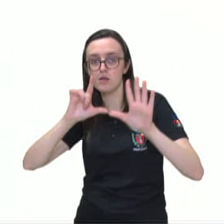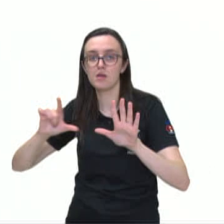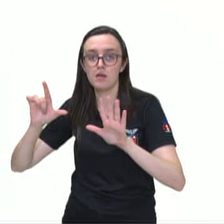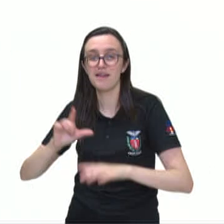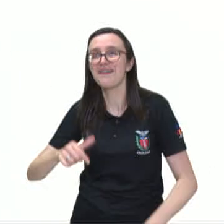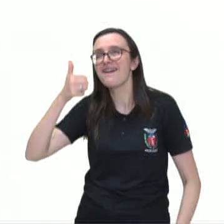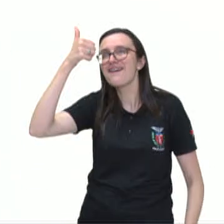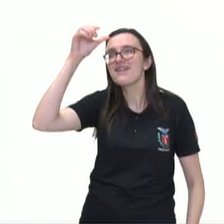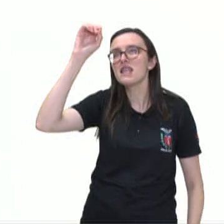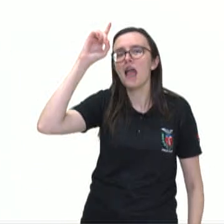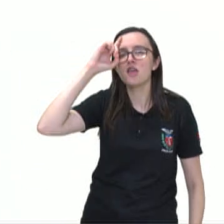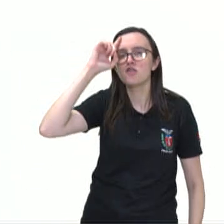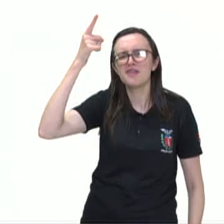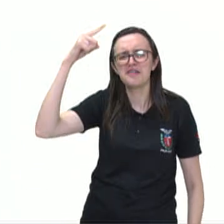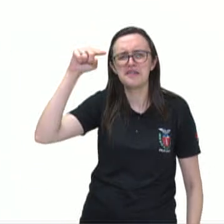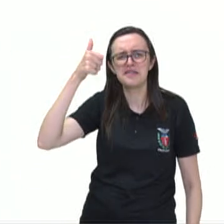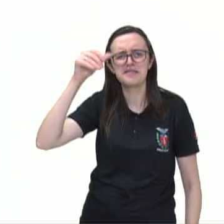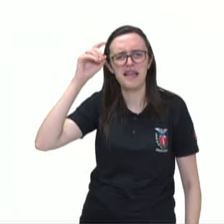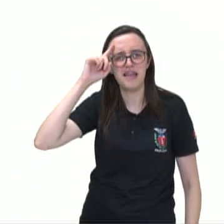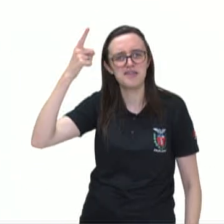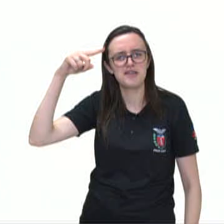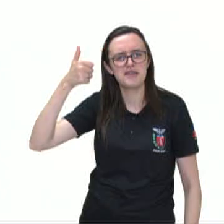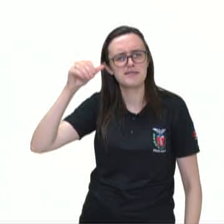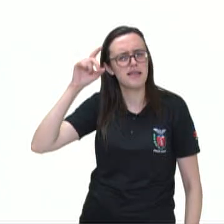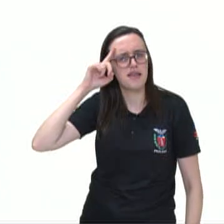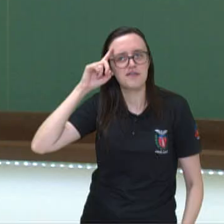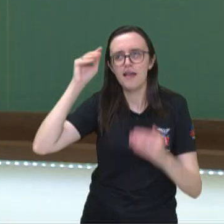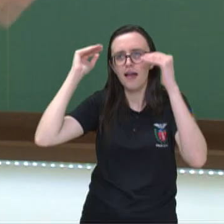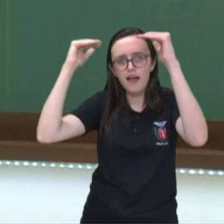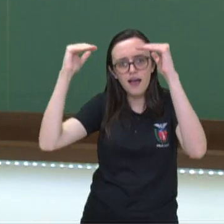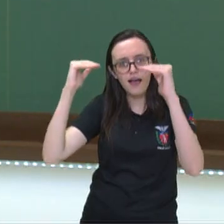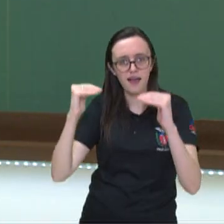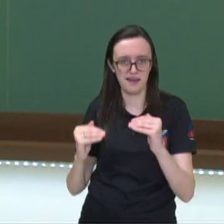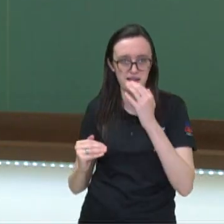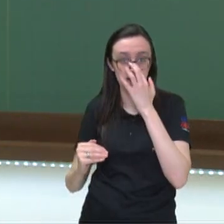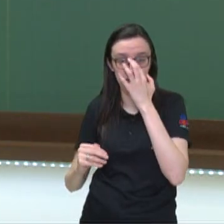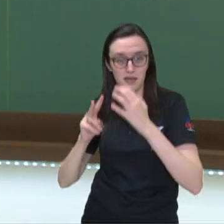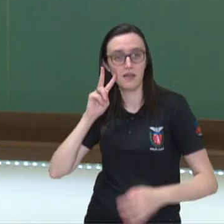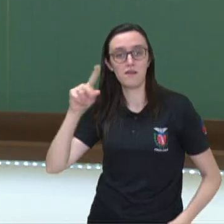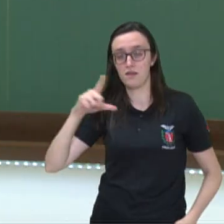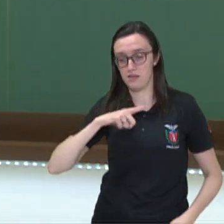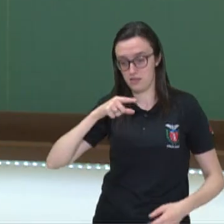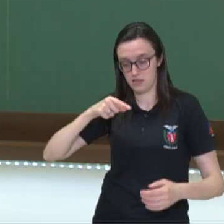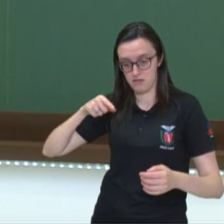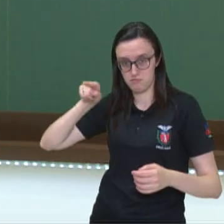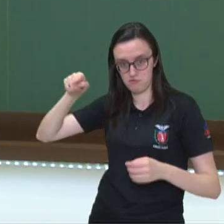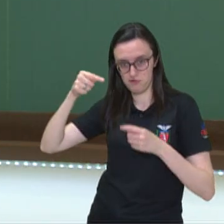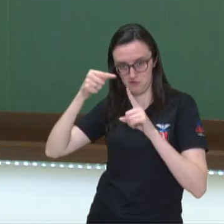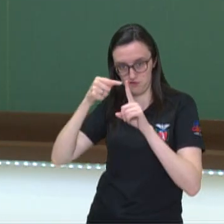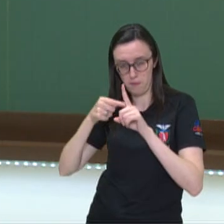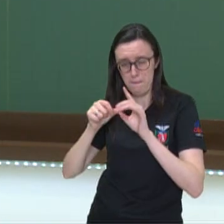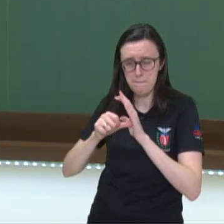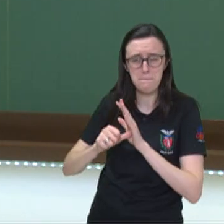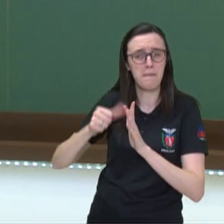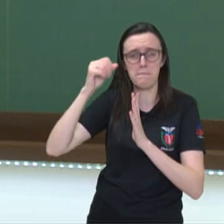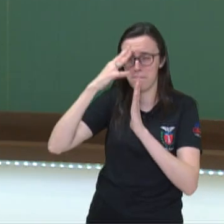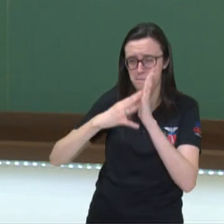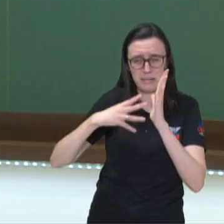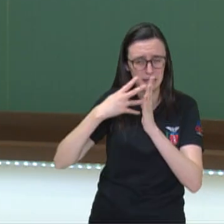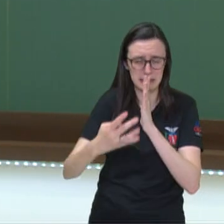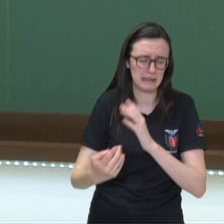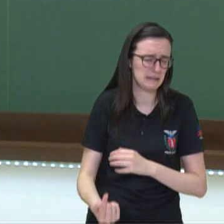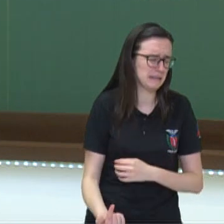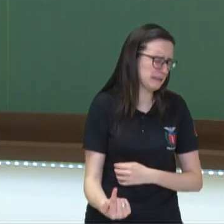dias cada. São 12 poços. Então, esse monumento mesolítico, que é o primeiro calendário já